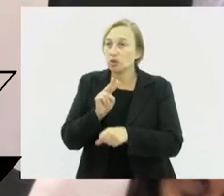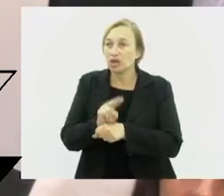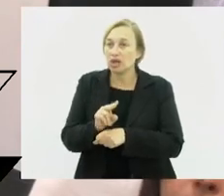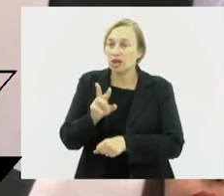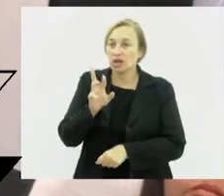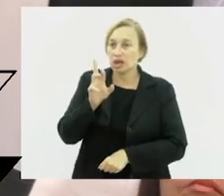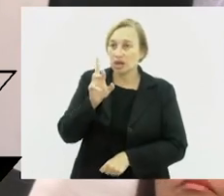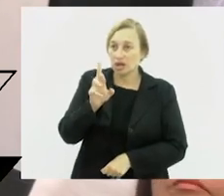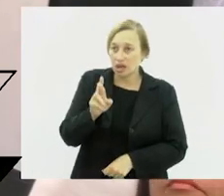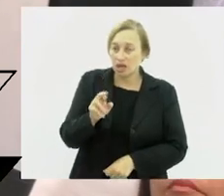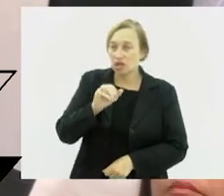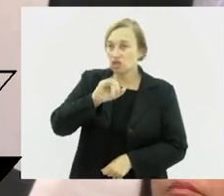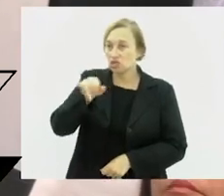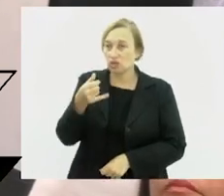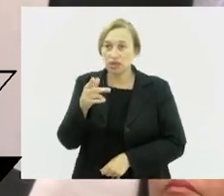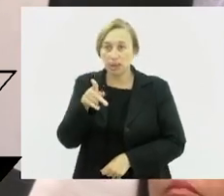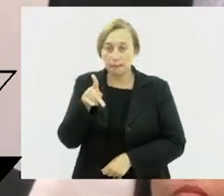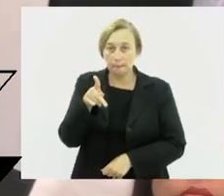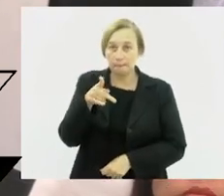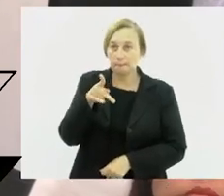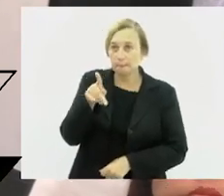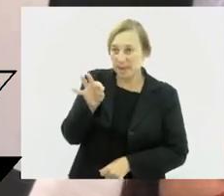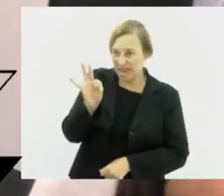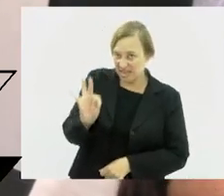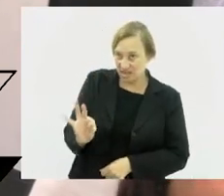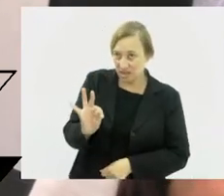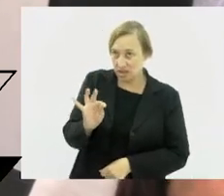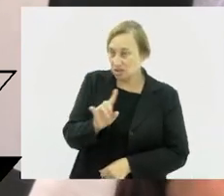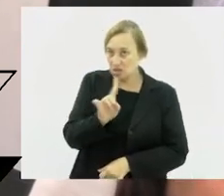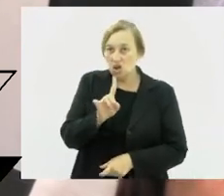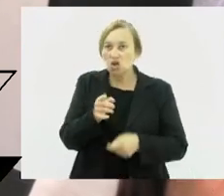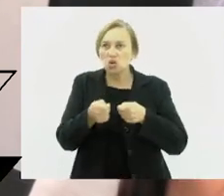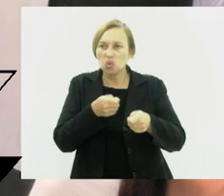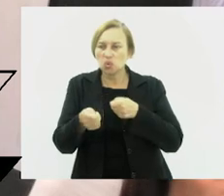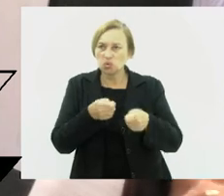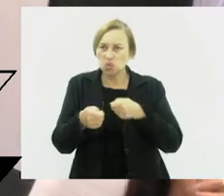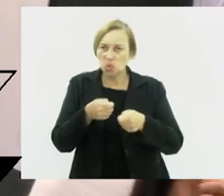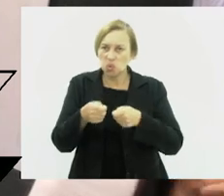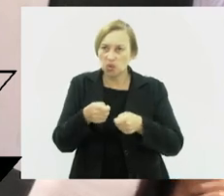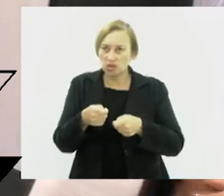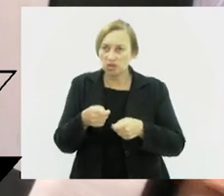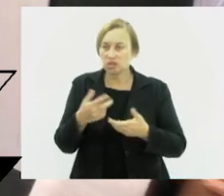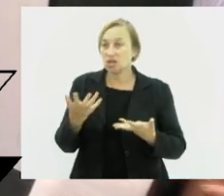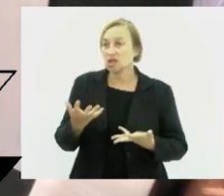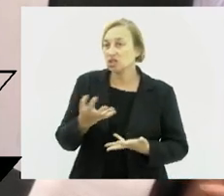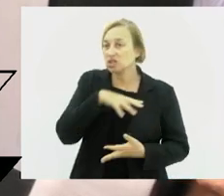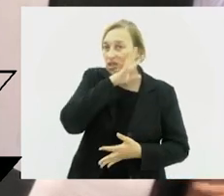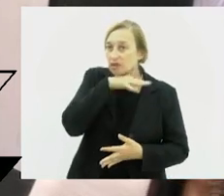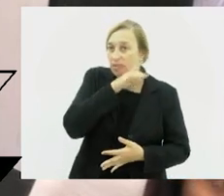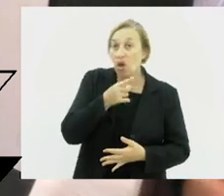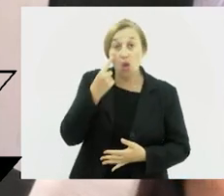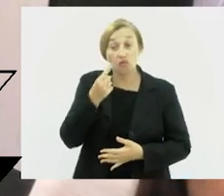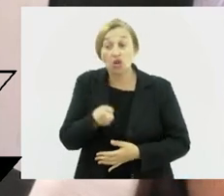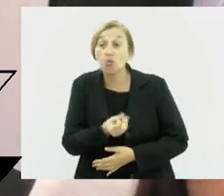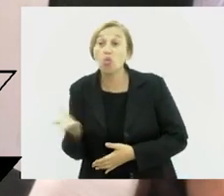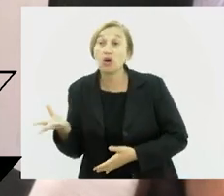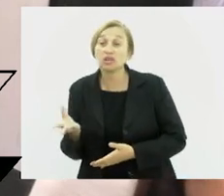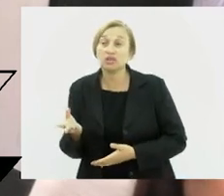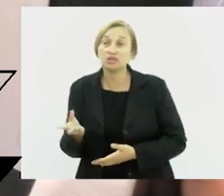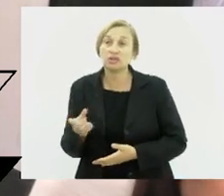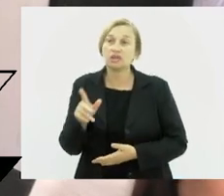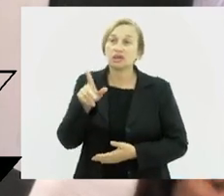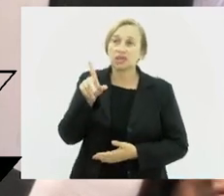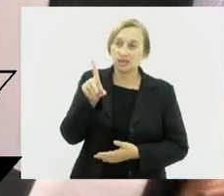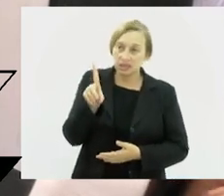Pet. Proteção animal não é só programa de controle populacional, porque eu vi quantas vezes a DPMA